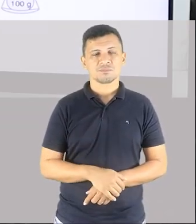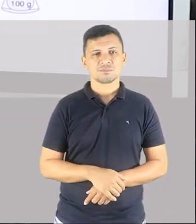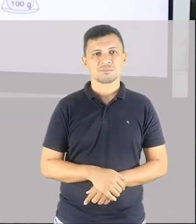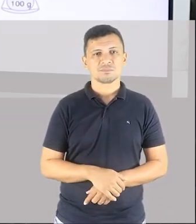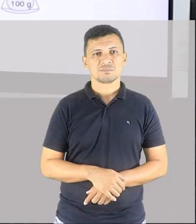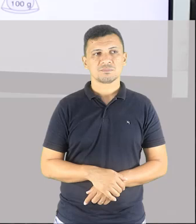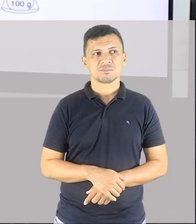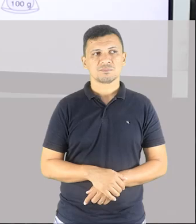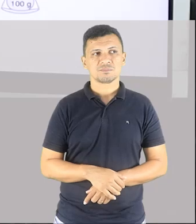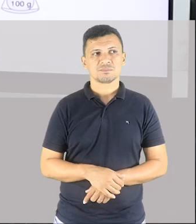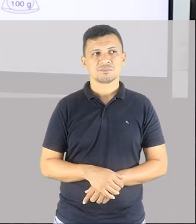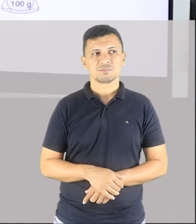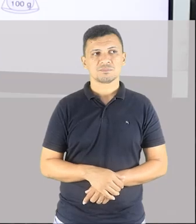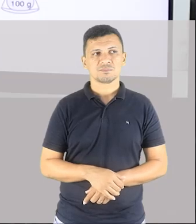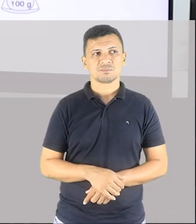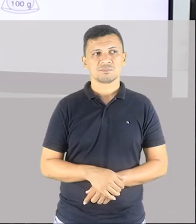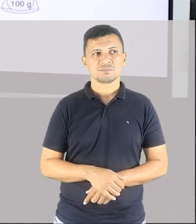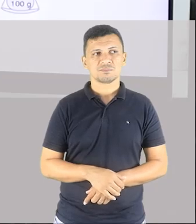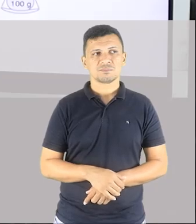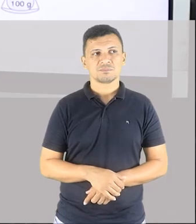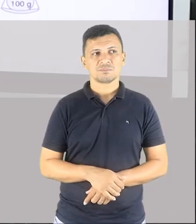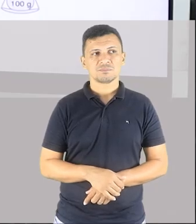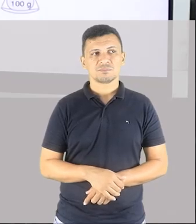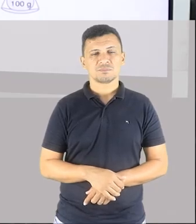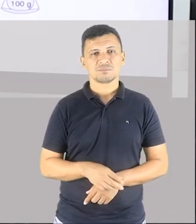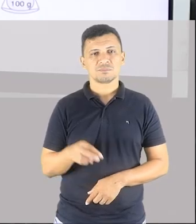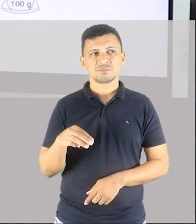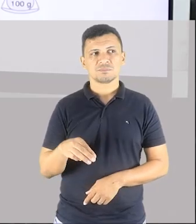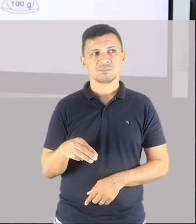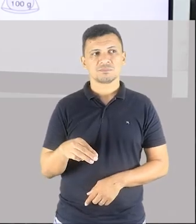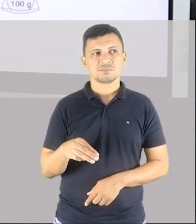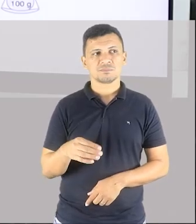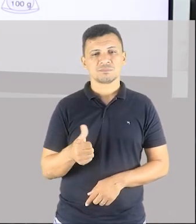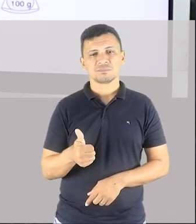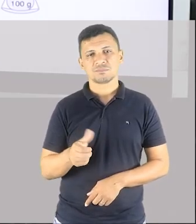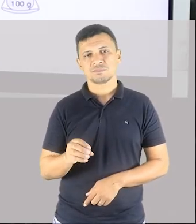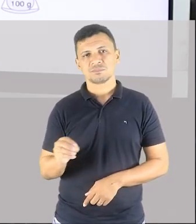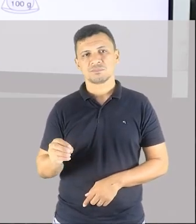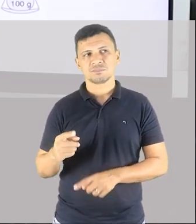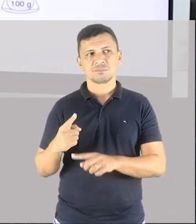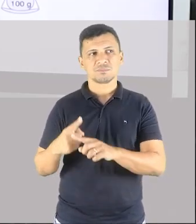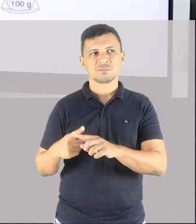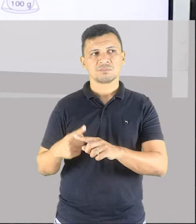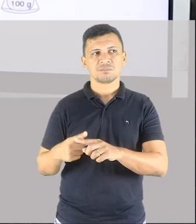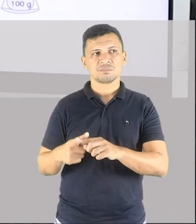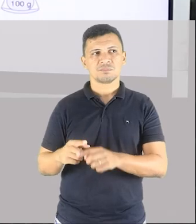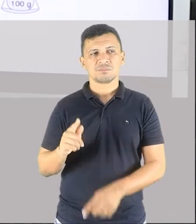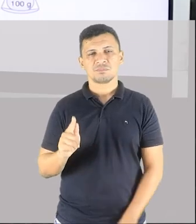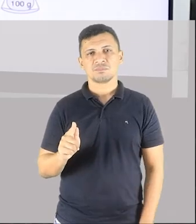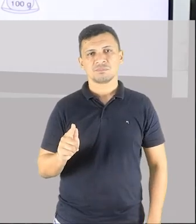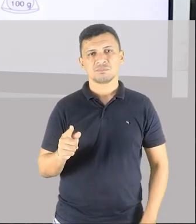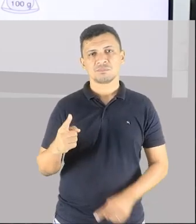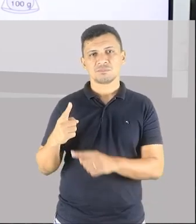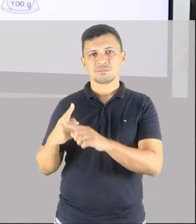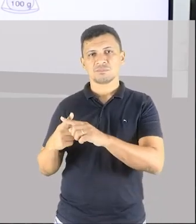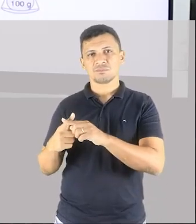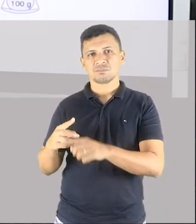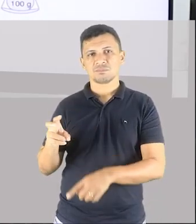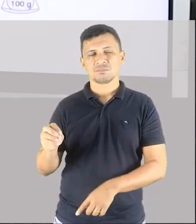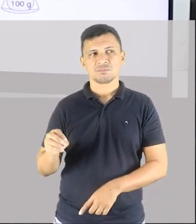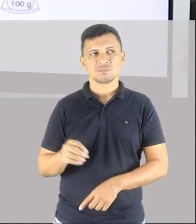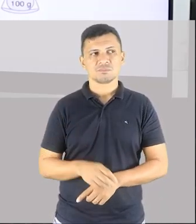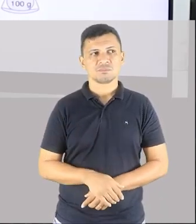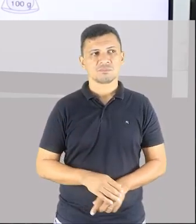lá do peso de 100 vezes a gravidade vezes 50. Aí dá para a gente cancelar,